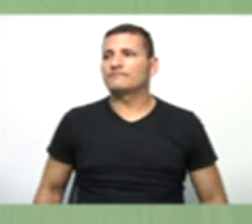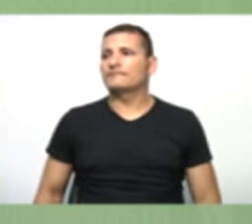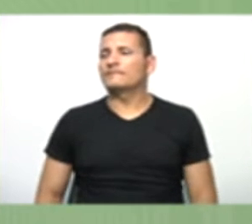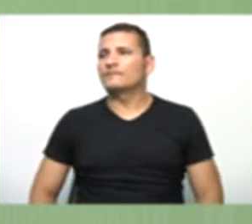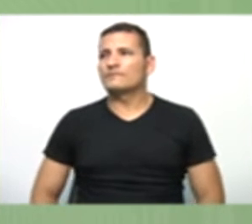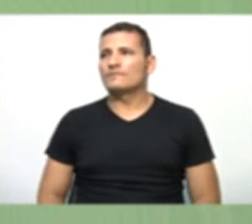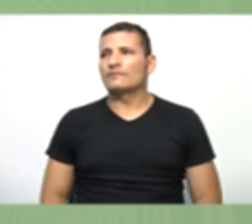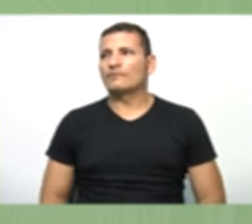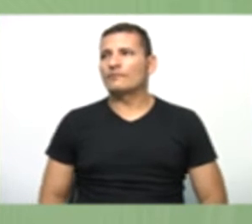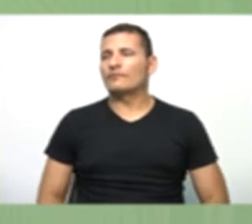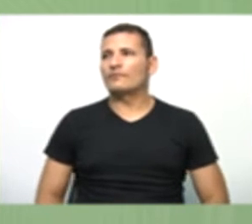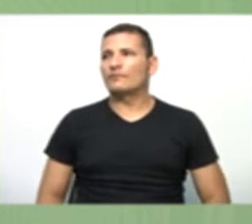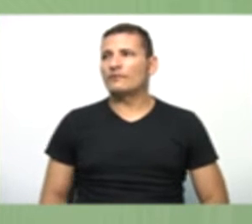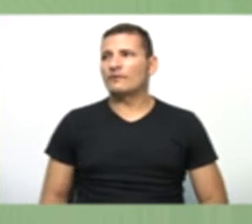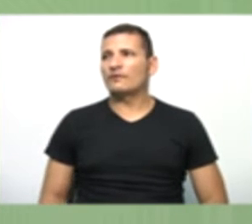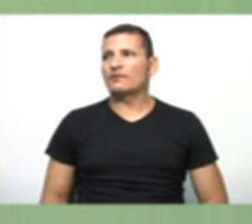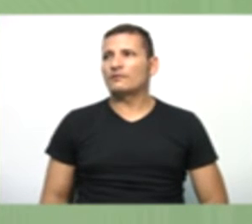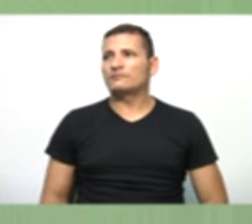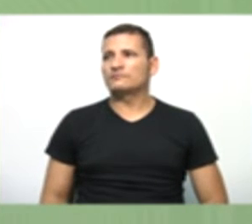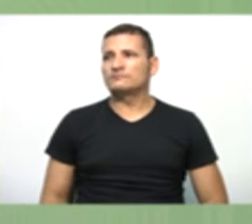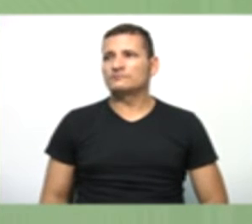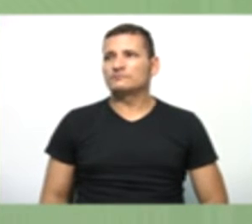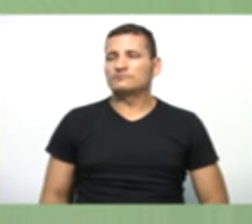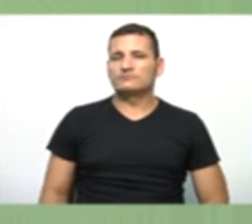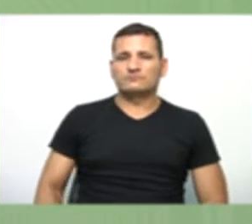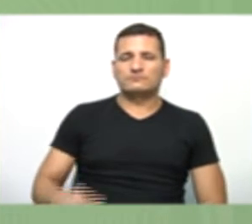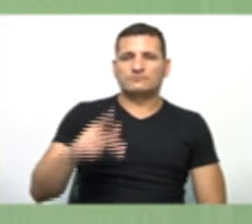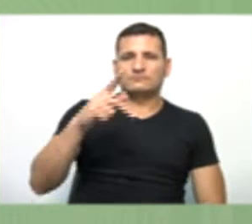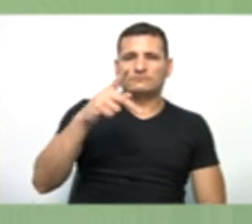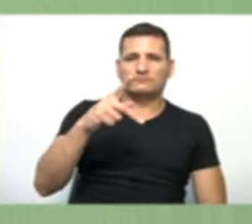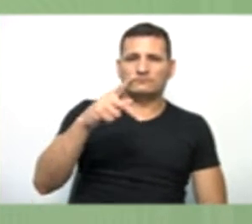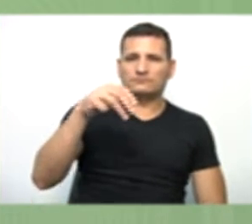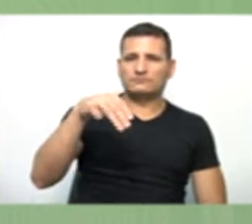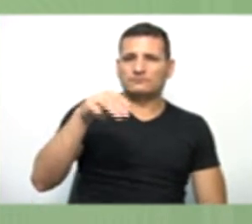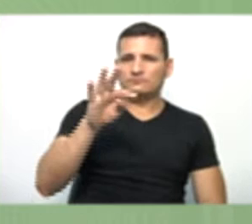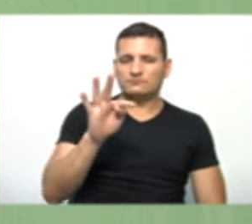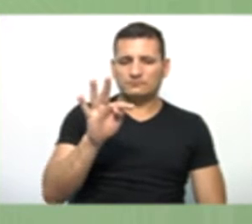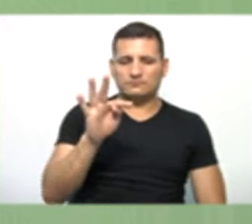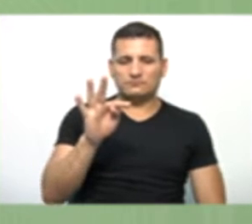Pronto. Muito bem. O meu PMT